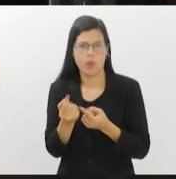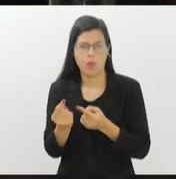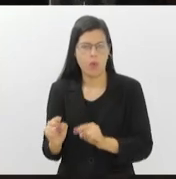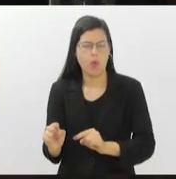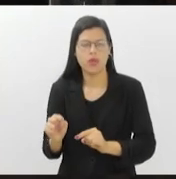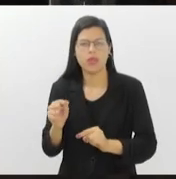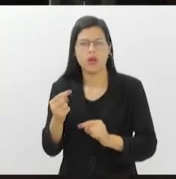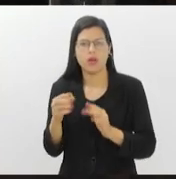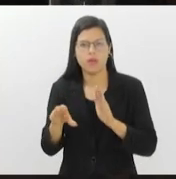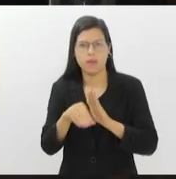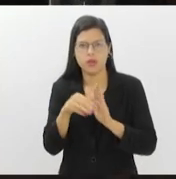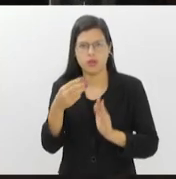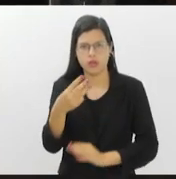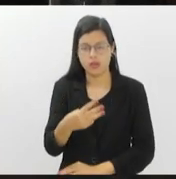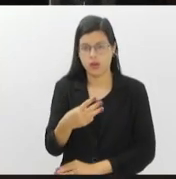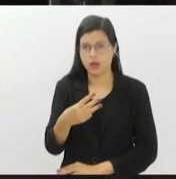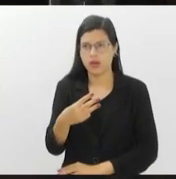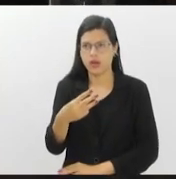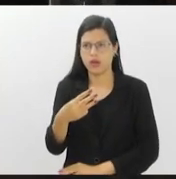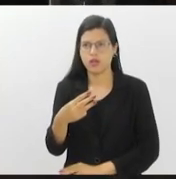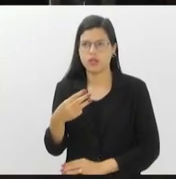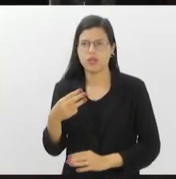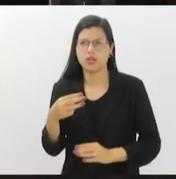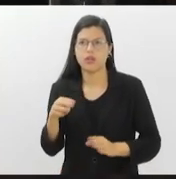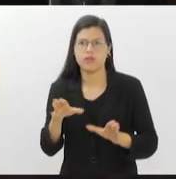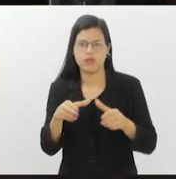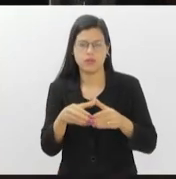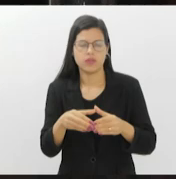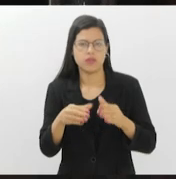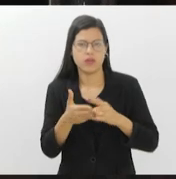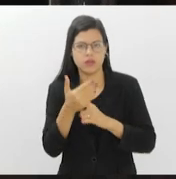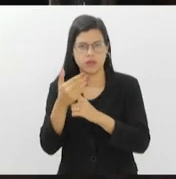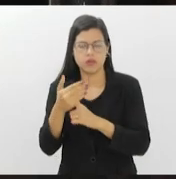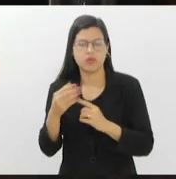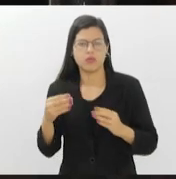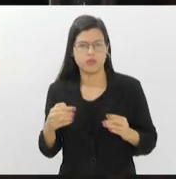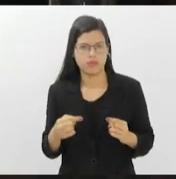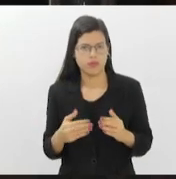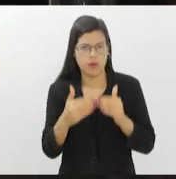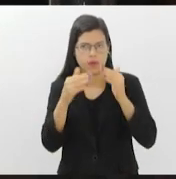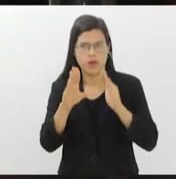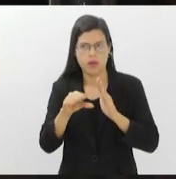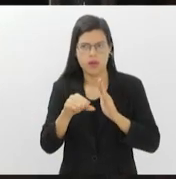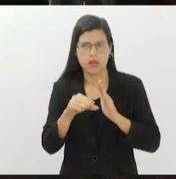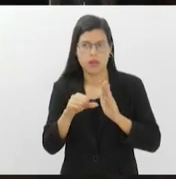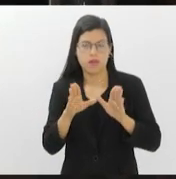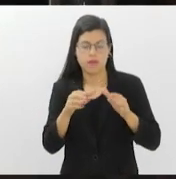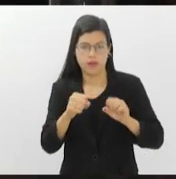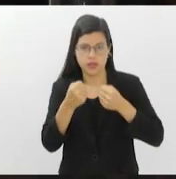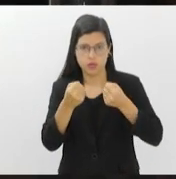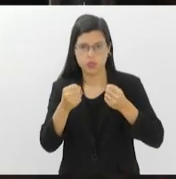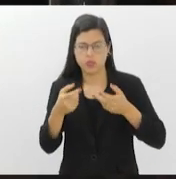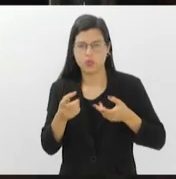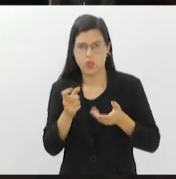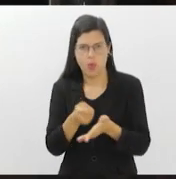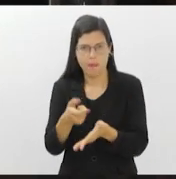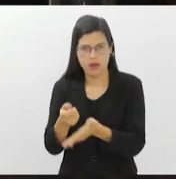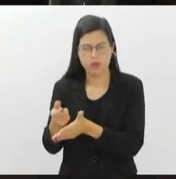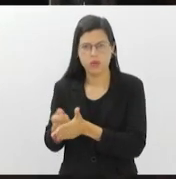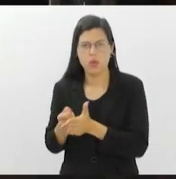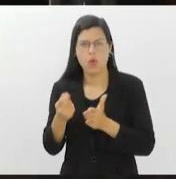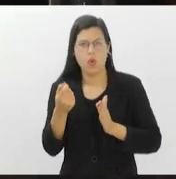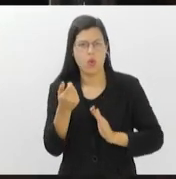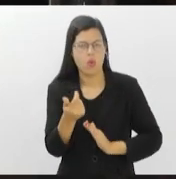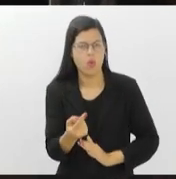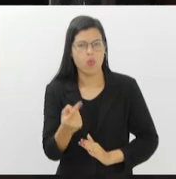3, de ciência e tecnologia favorável, defesa do consumidor favorável às emendas número 1 e 4, favorável